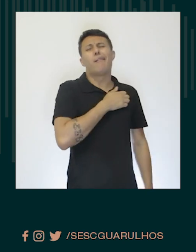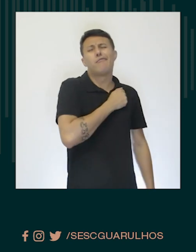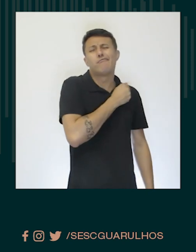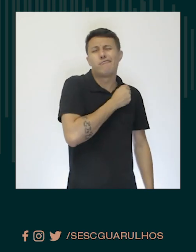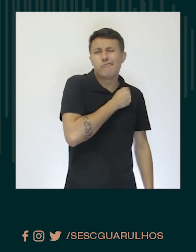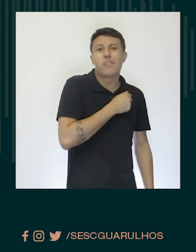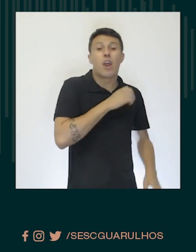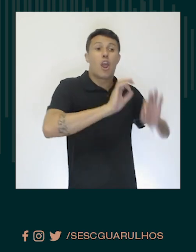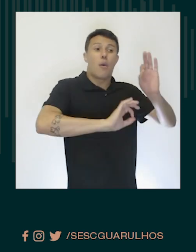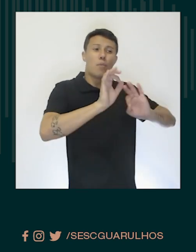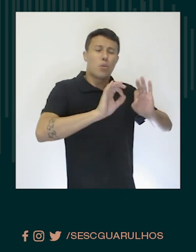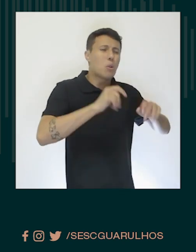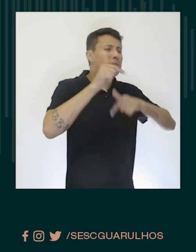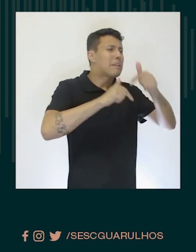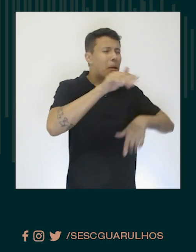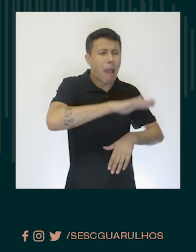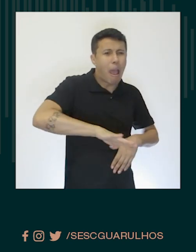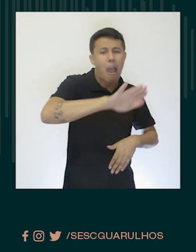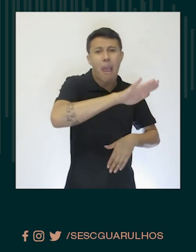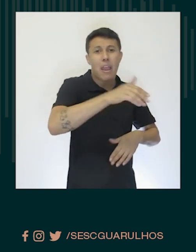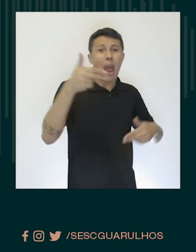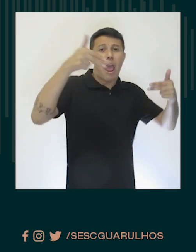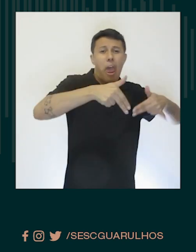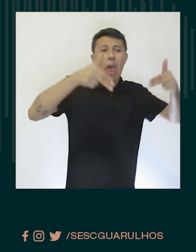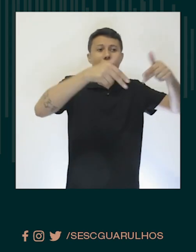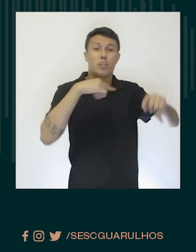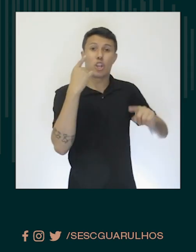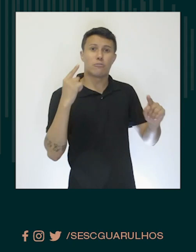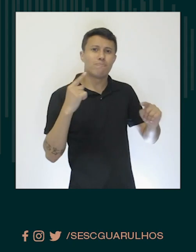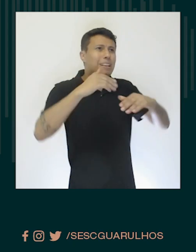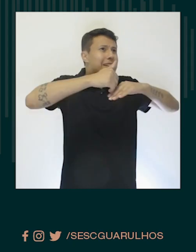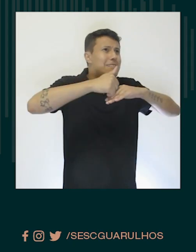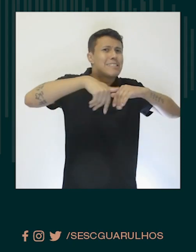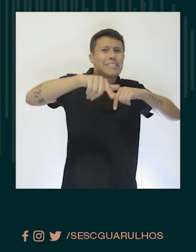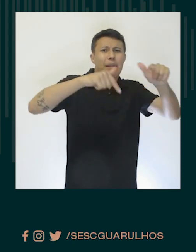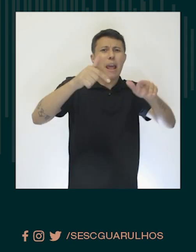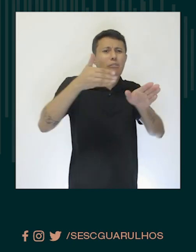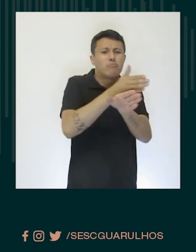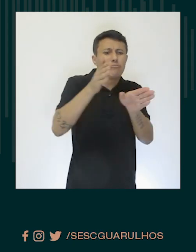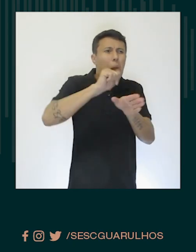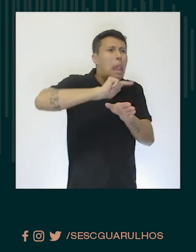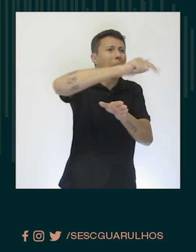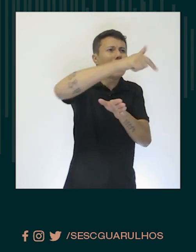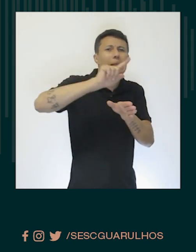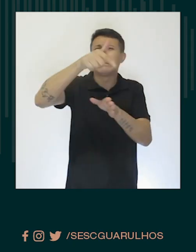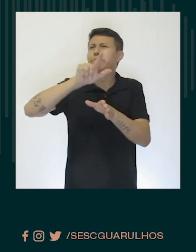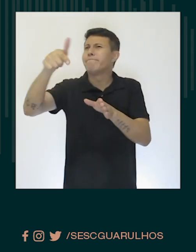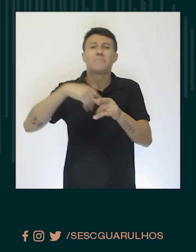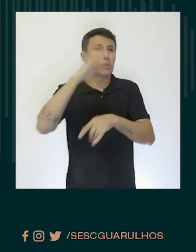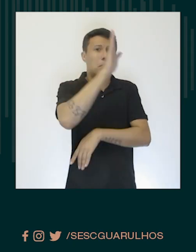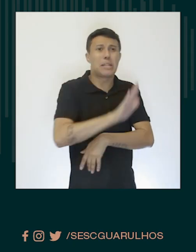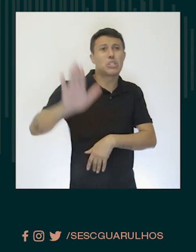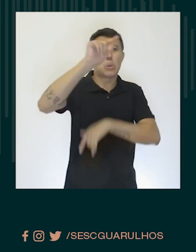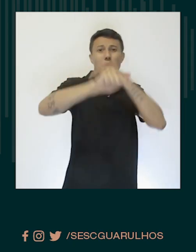Esse é um produtor monstro, trabalha mais ali no rap, mas sempre cruzando as fronteiras, trabalhando com vários artistas do